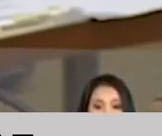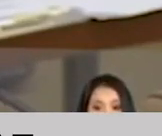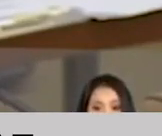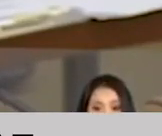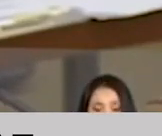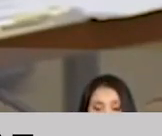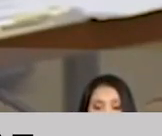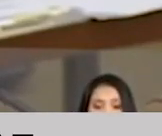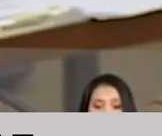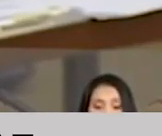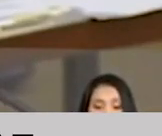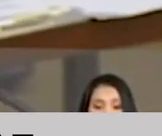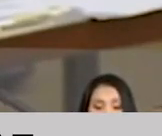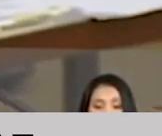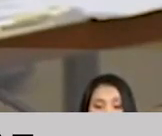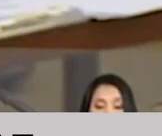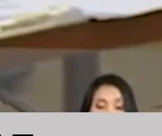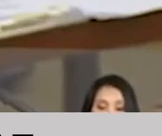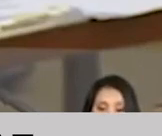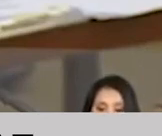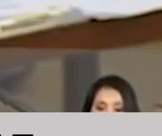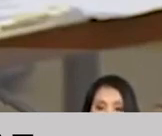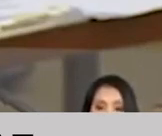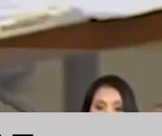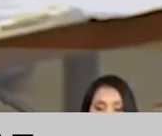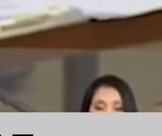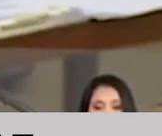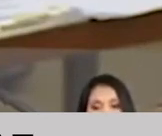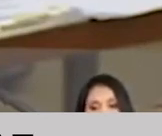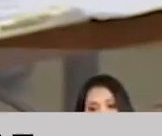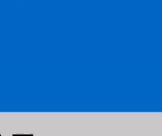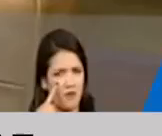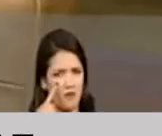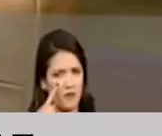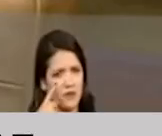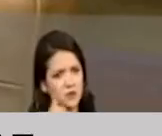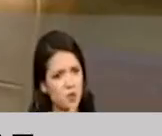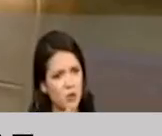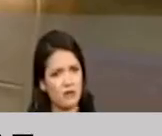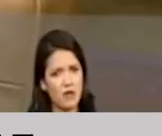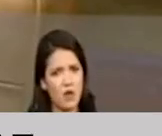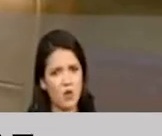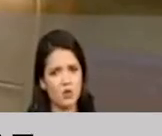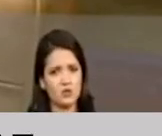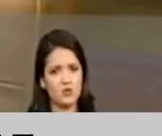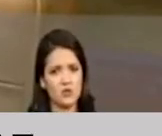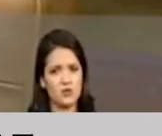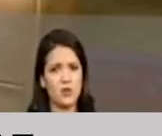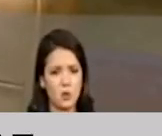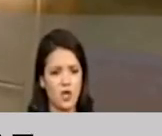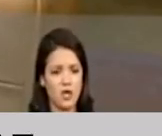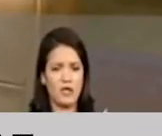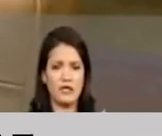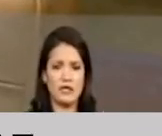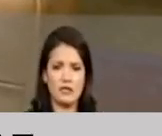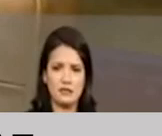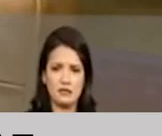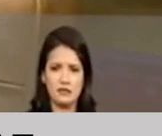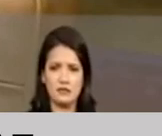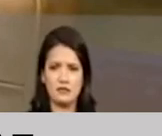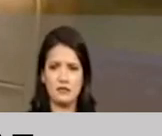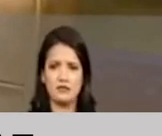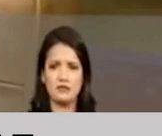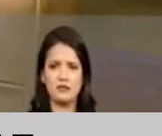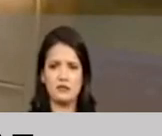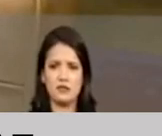do Estado e o desvio de dinheiro público. Rosa Weber defendeu que o Supremo só deveria discutir,